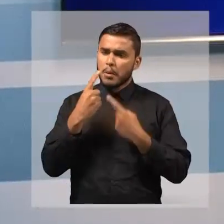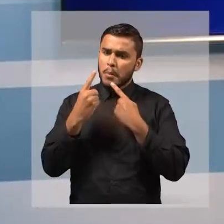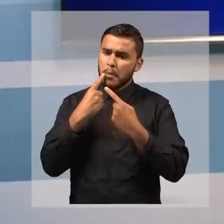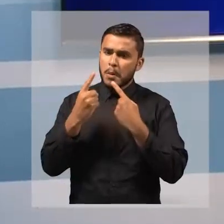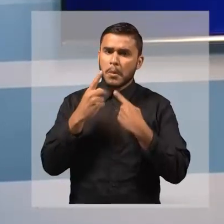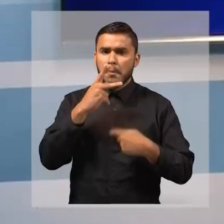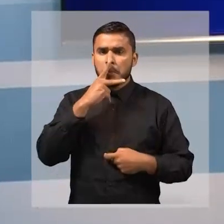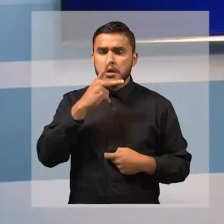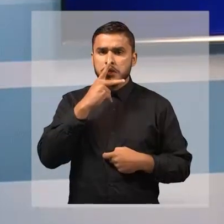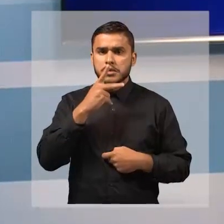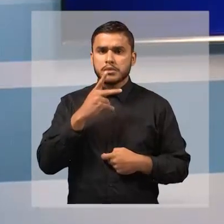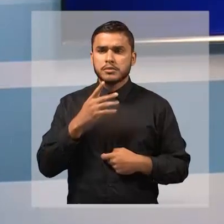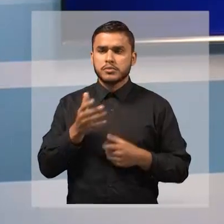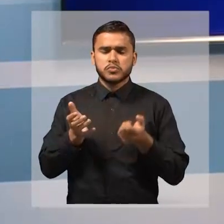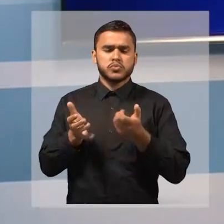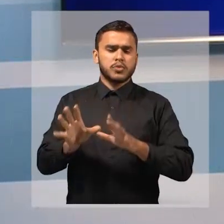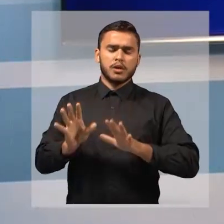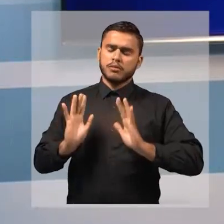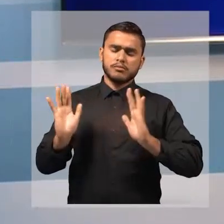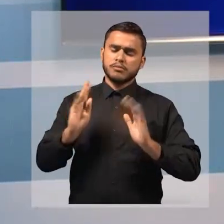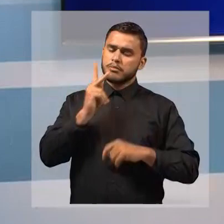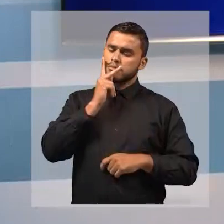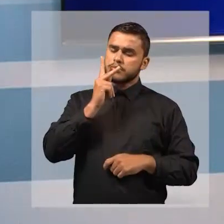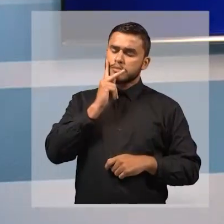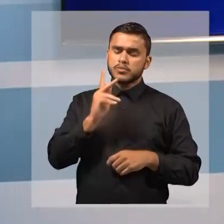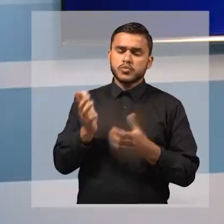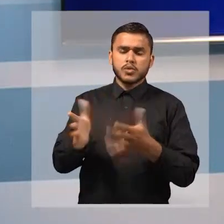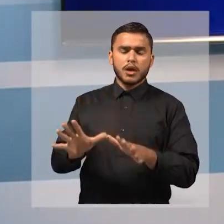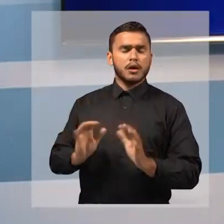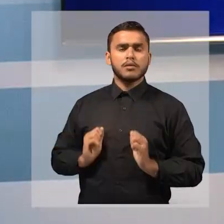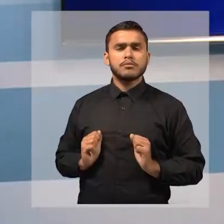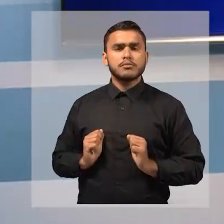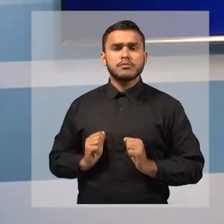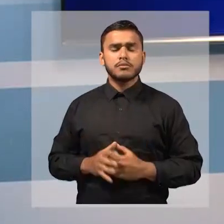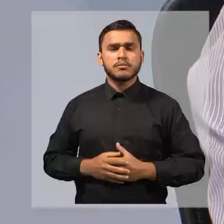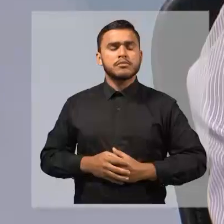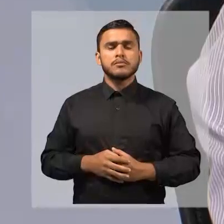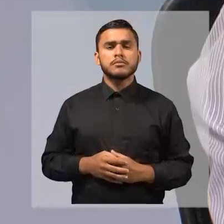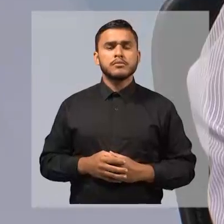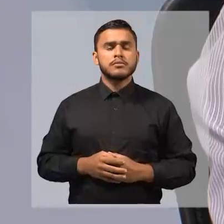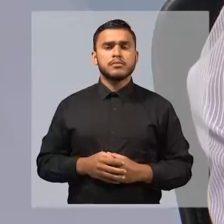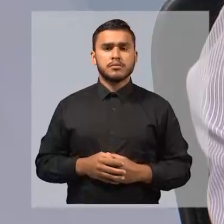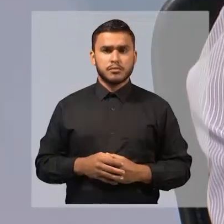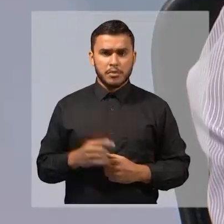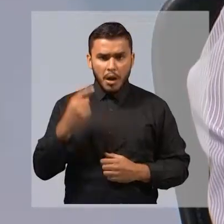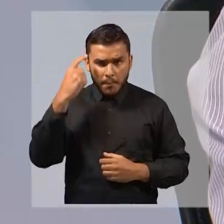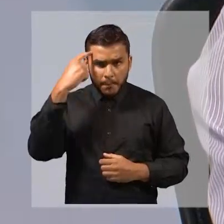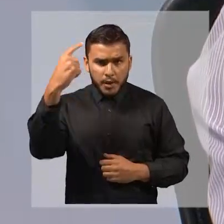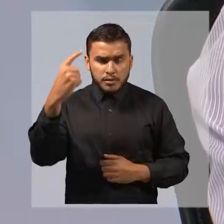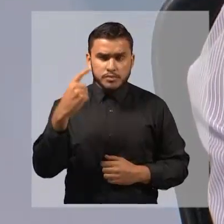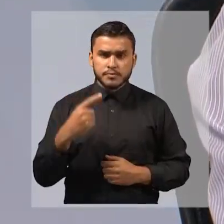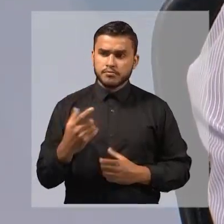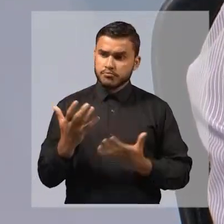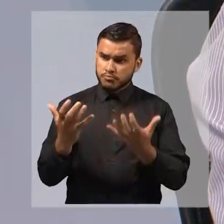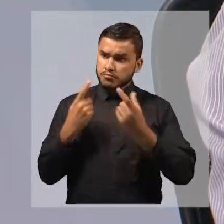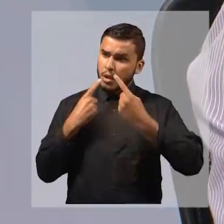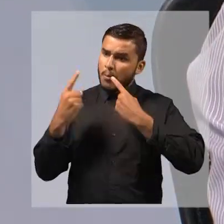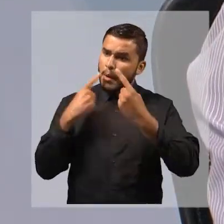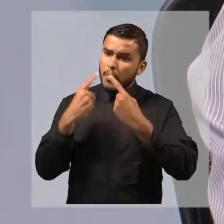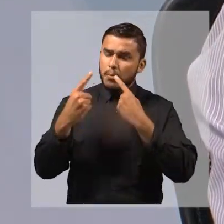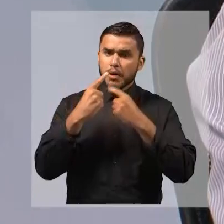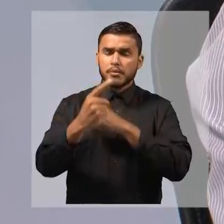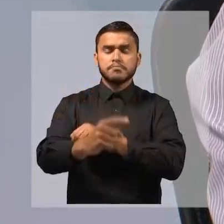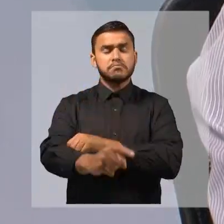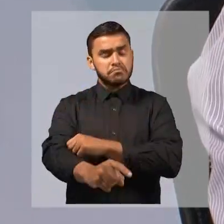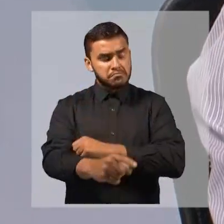Ao contrário, isso é muito velho até. Não sentar para